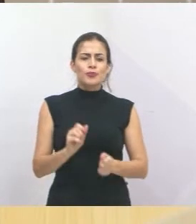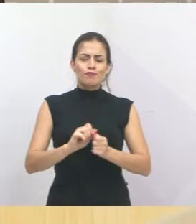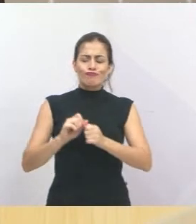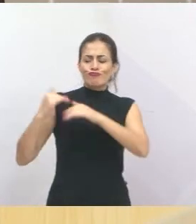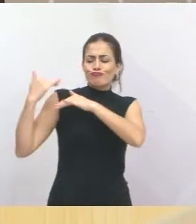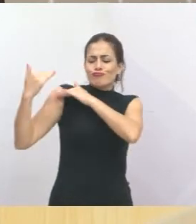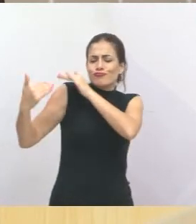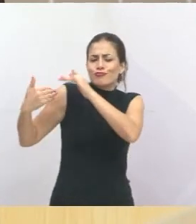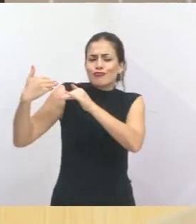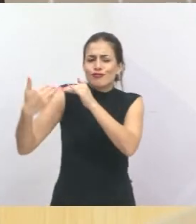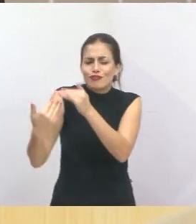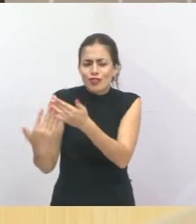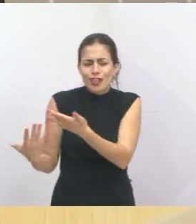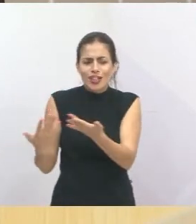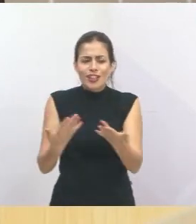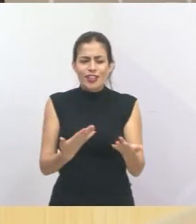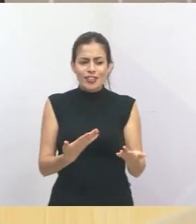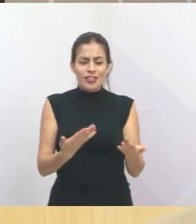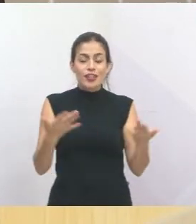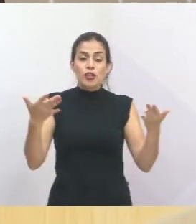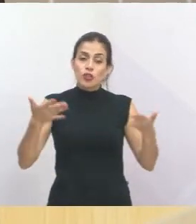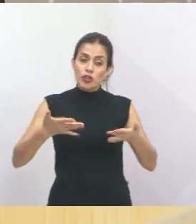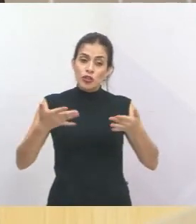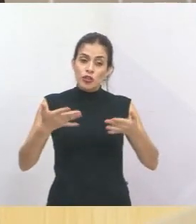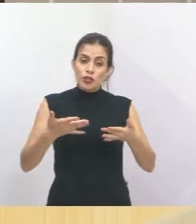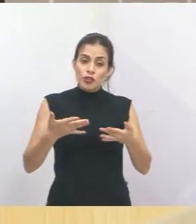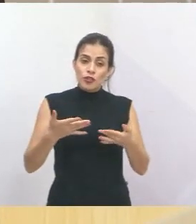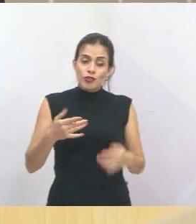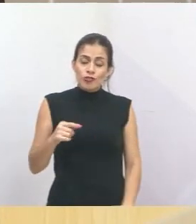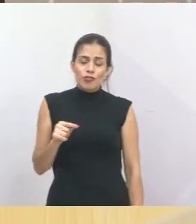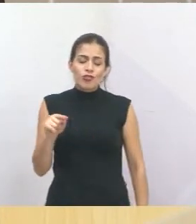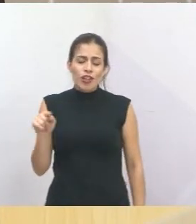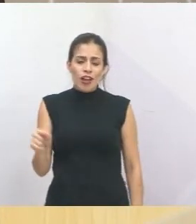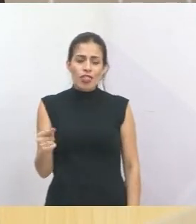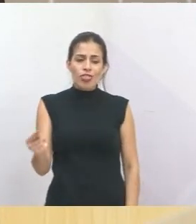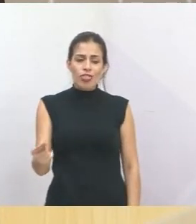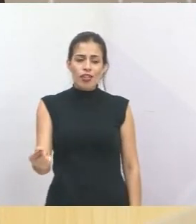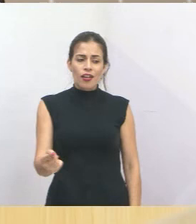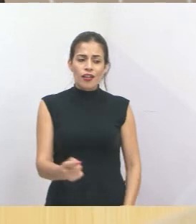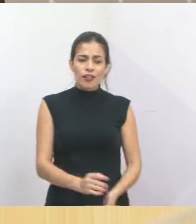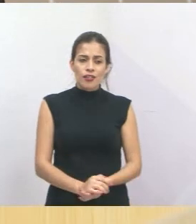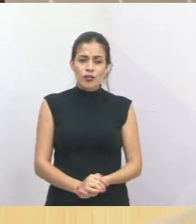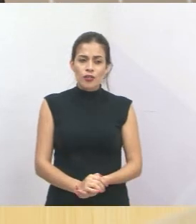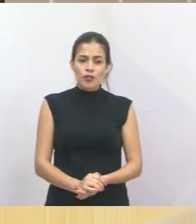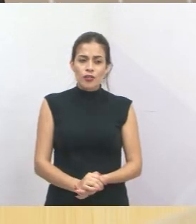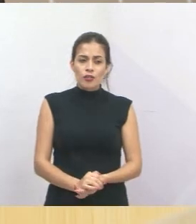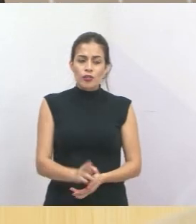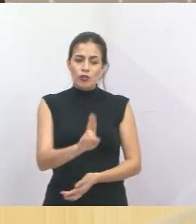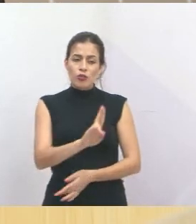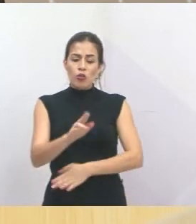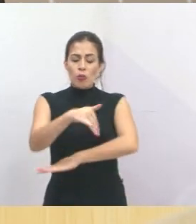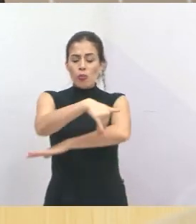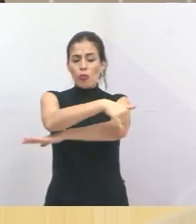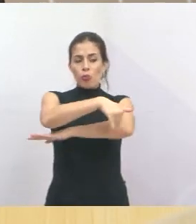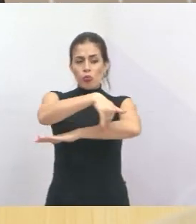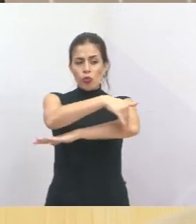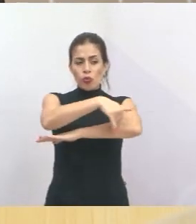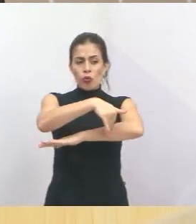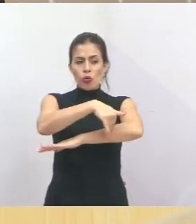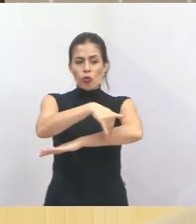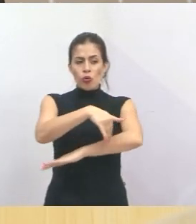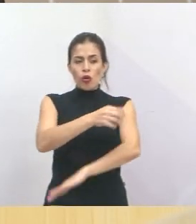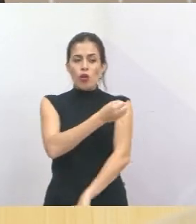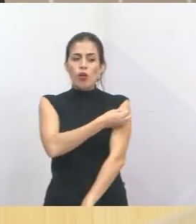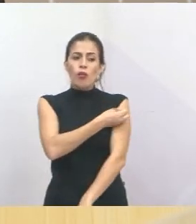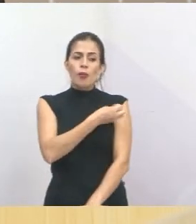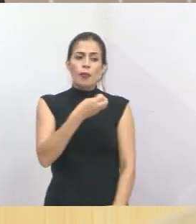né, tá, e hoje eternizando, né, uma rua, ali a Rua 3, ali no